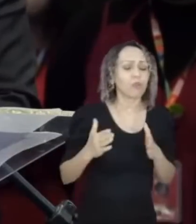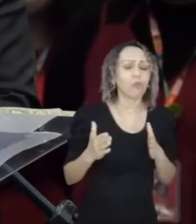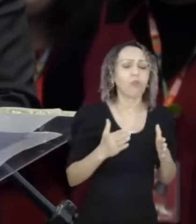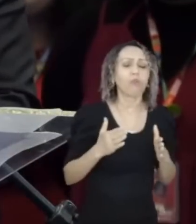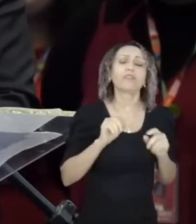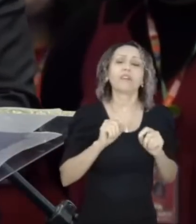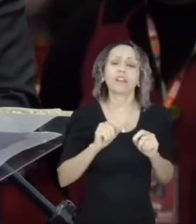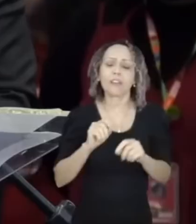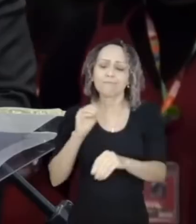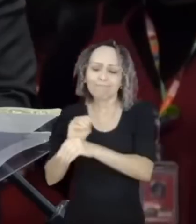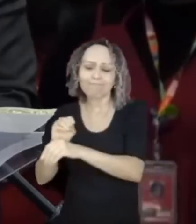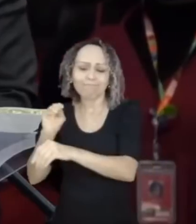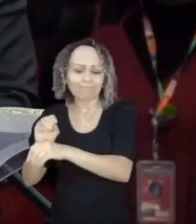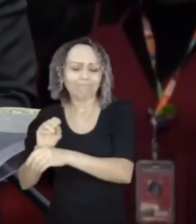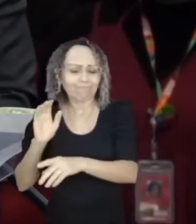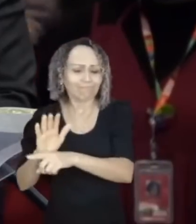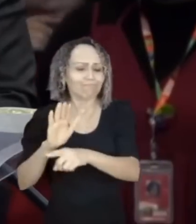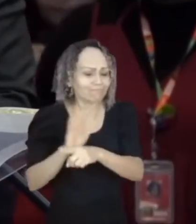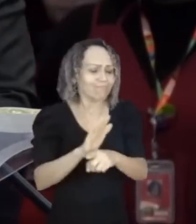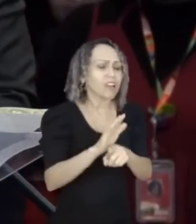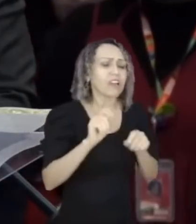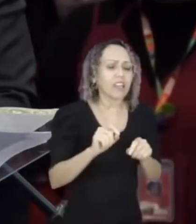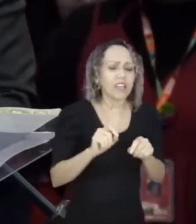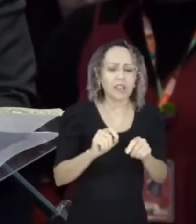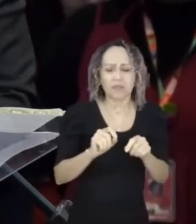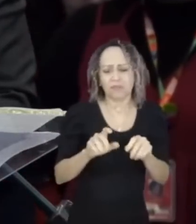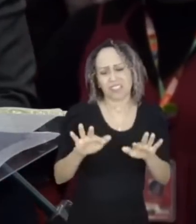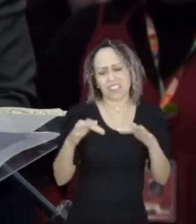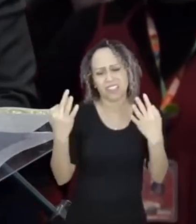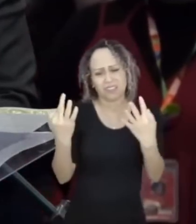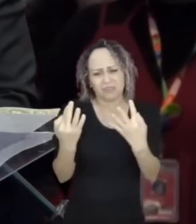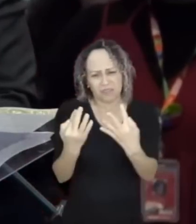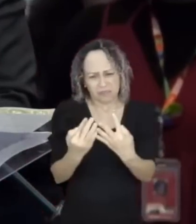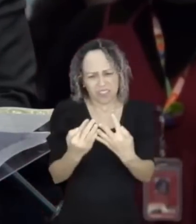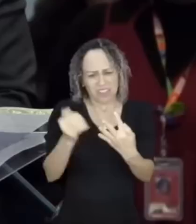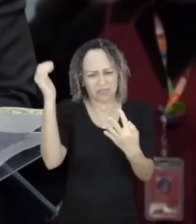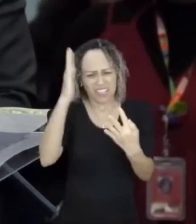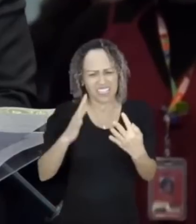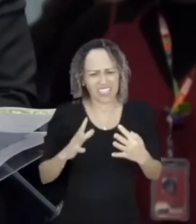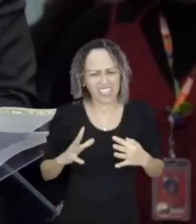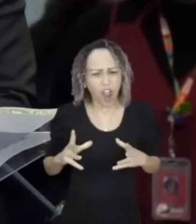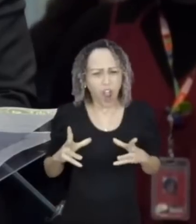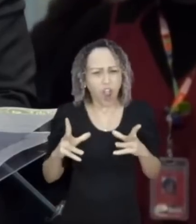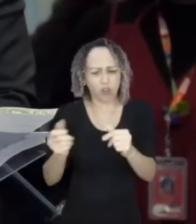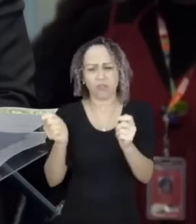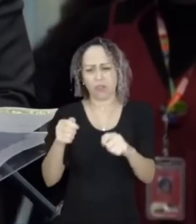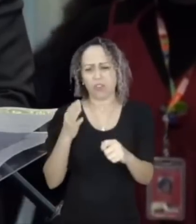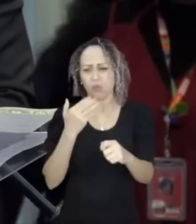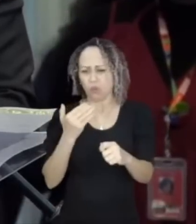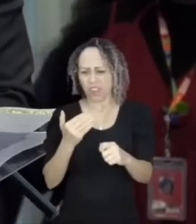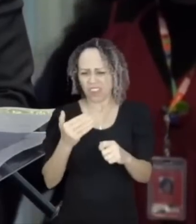brasileira enfrente o flagelo da fome. Sobretudo, não pouparei esforços para que possam